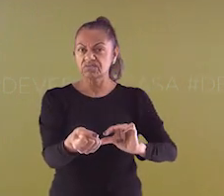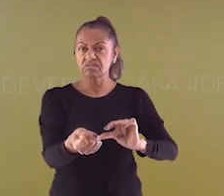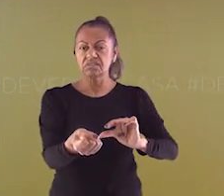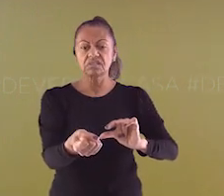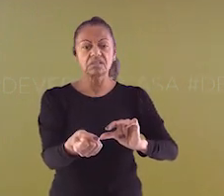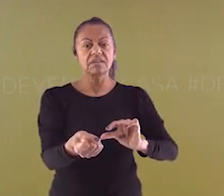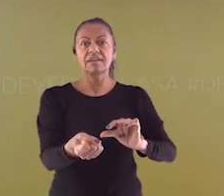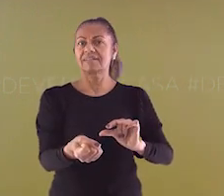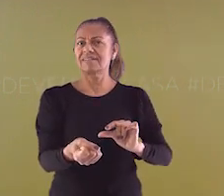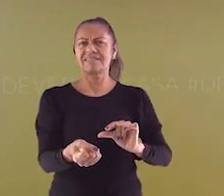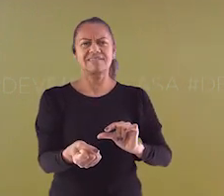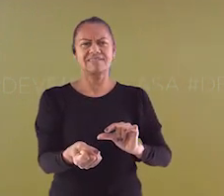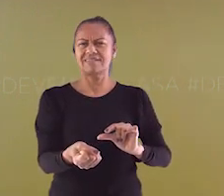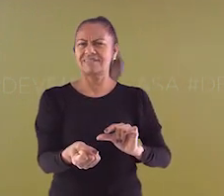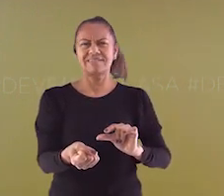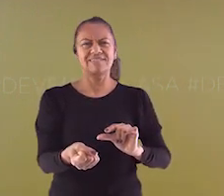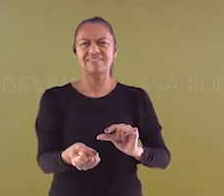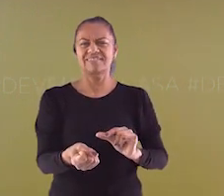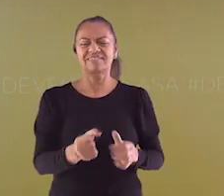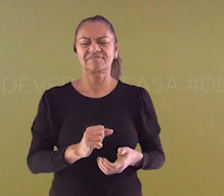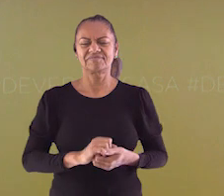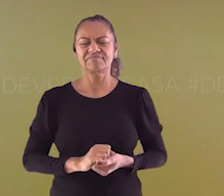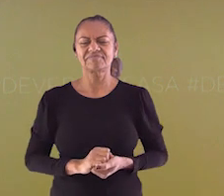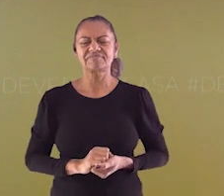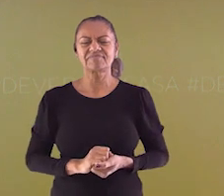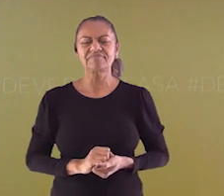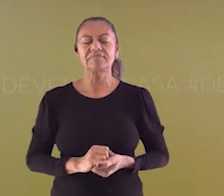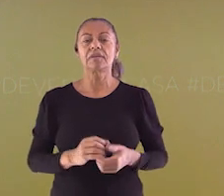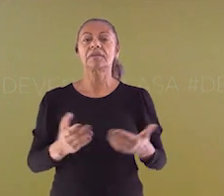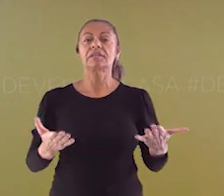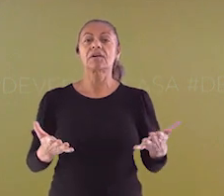Pelo contrário, quem dera ter um colesterol baixo.